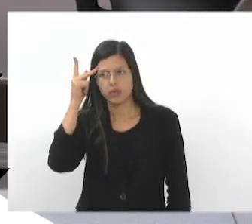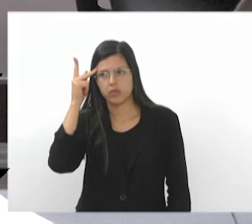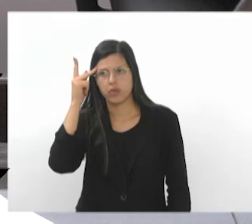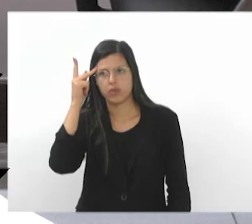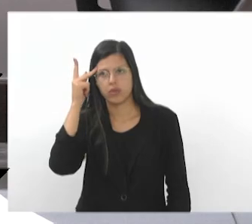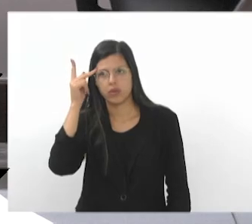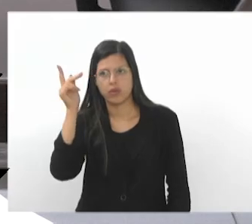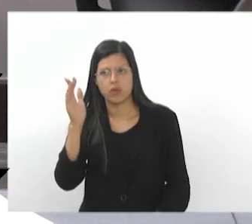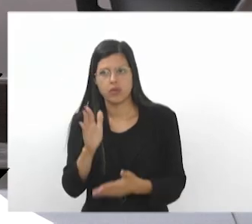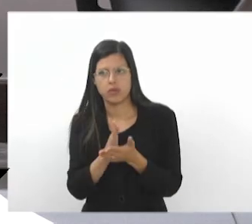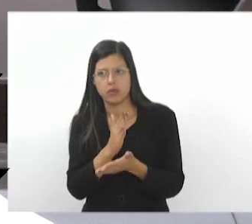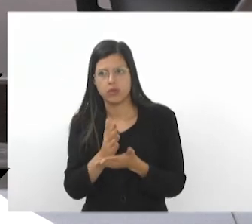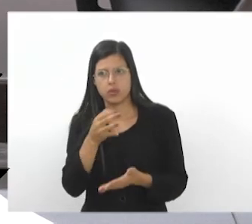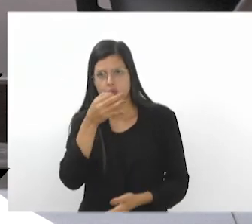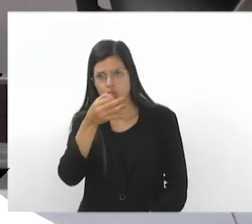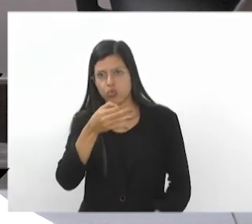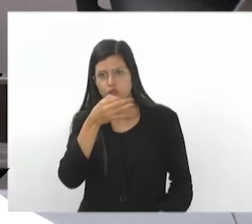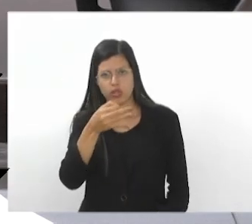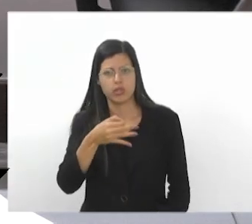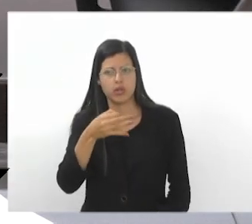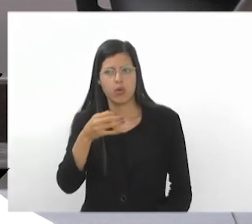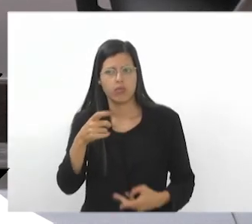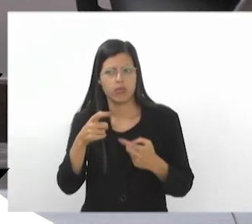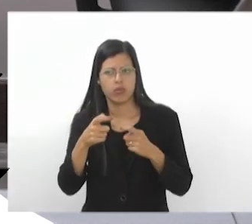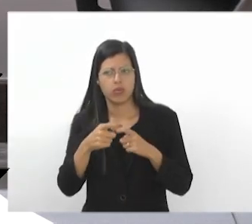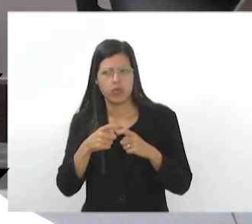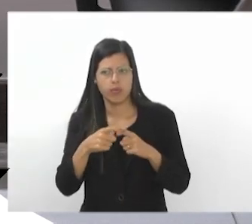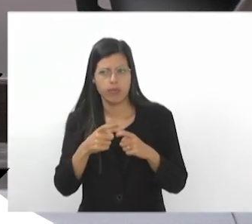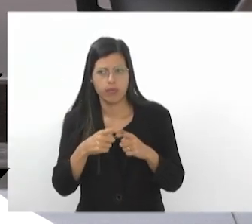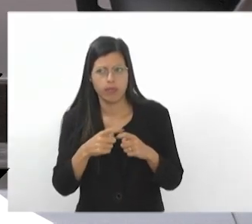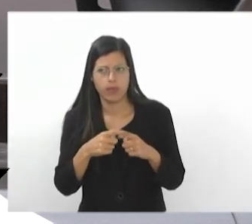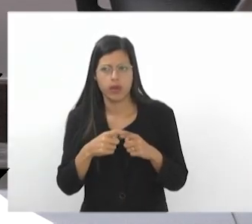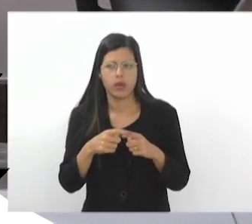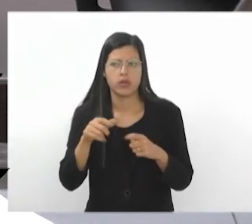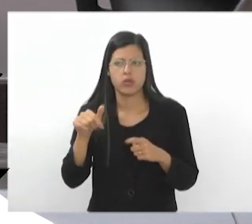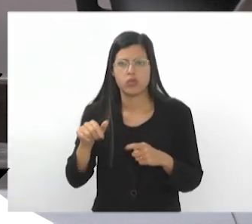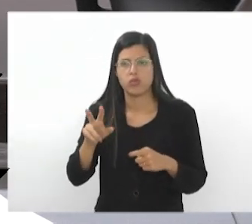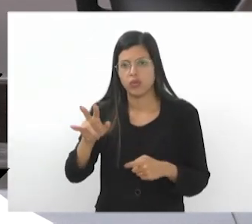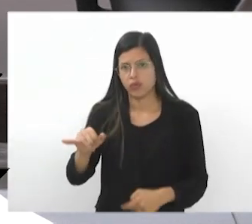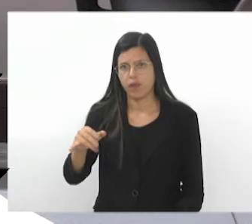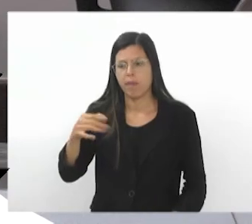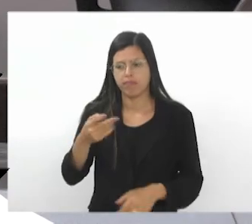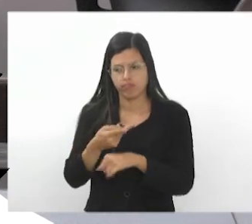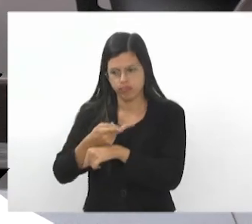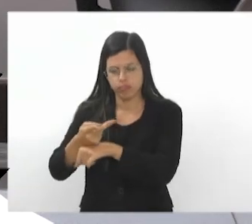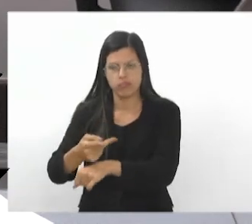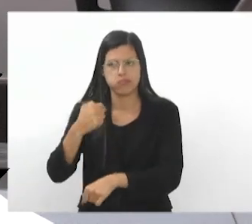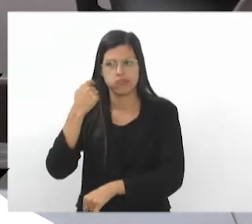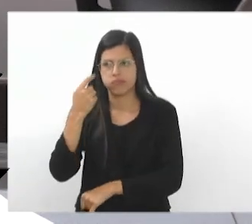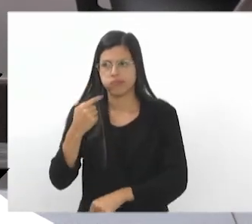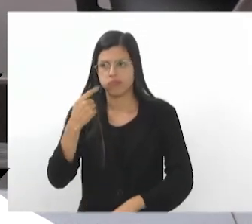muitas vezes por sugestão do próprio médico, vai a um advogado especializado para entrar